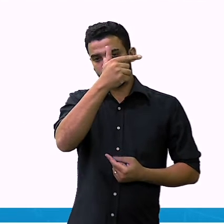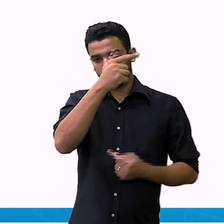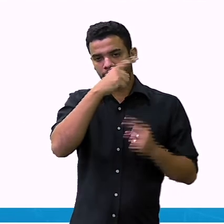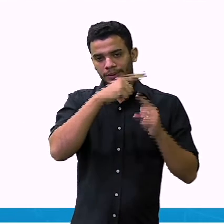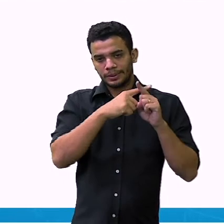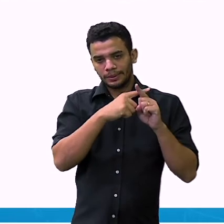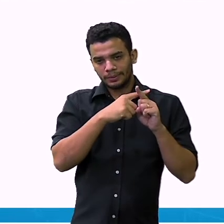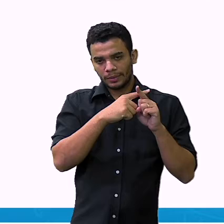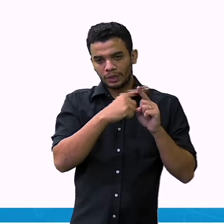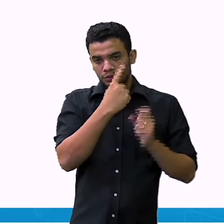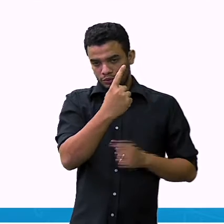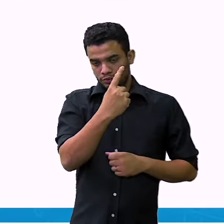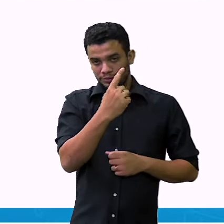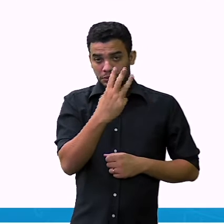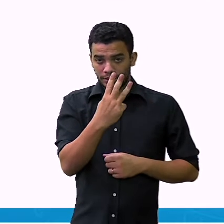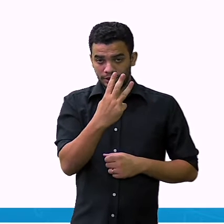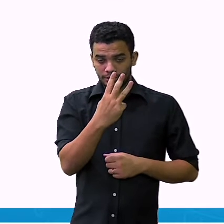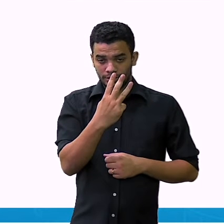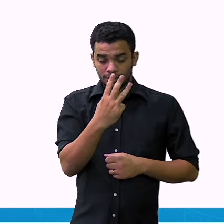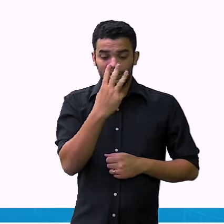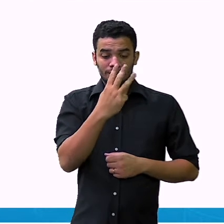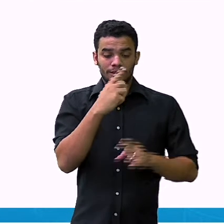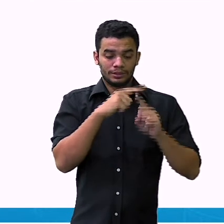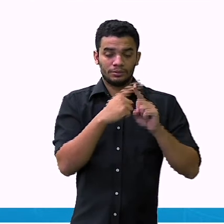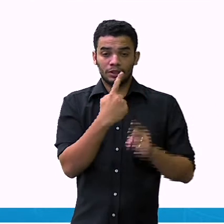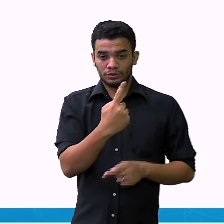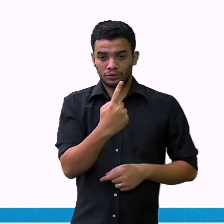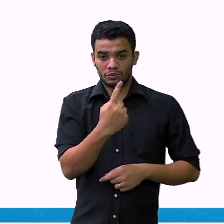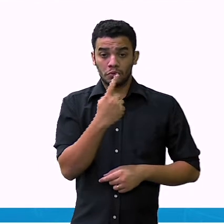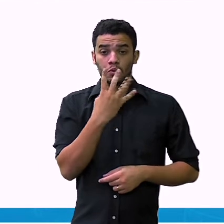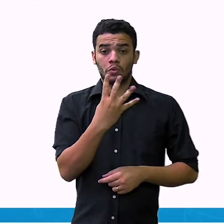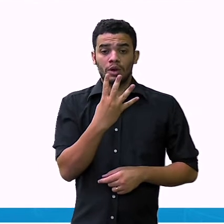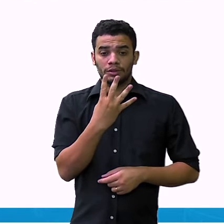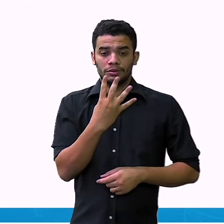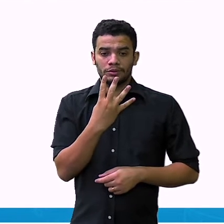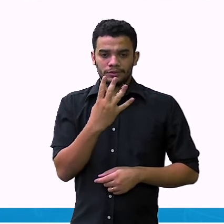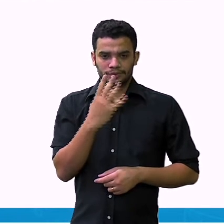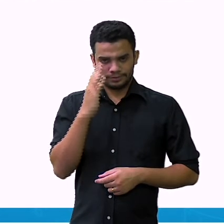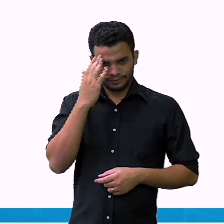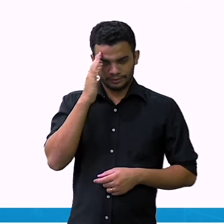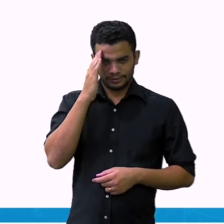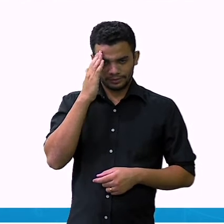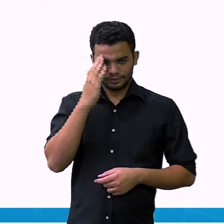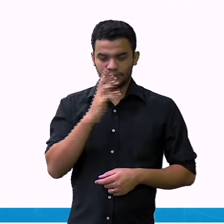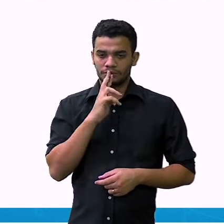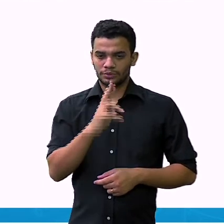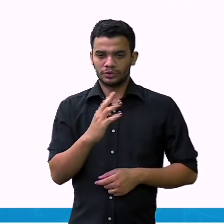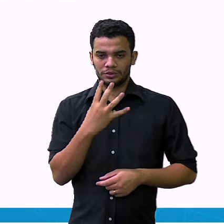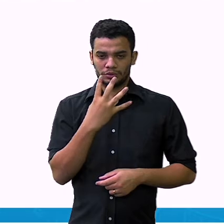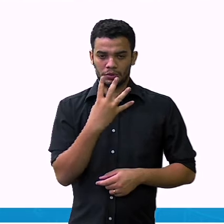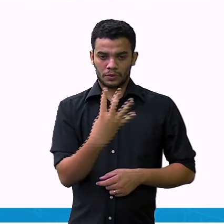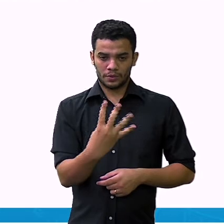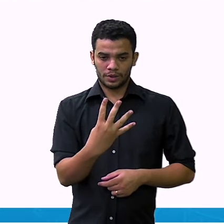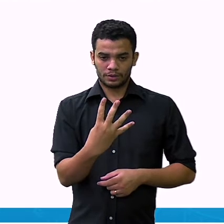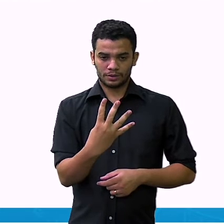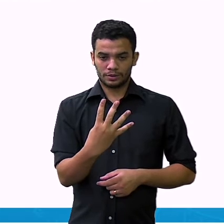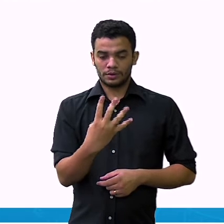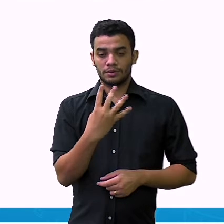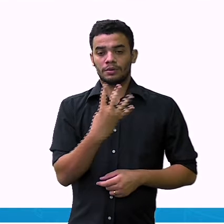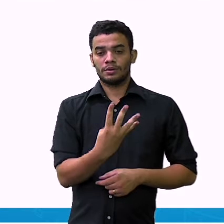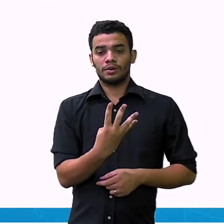dezenas. 2 mais 1 igual a 3. 3 mais 1 igual